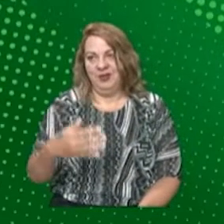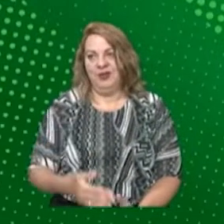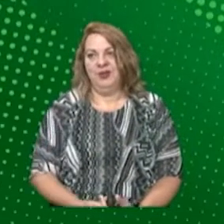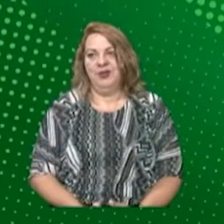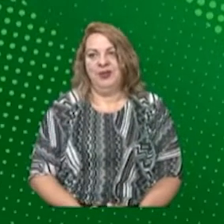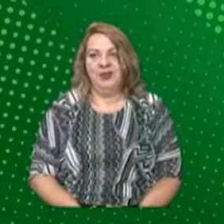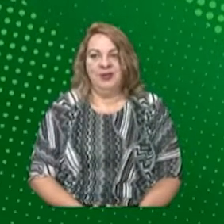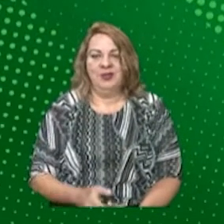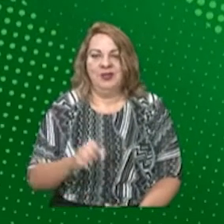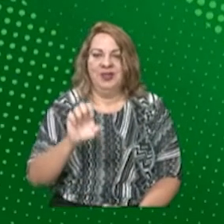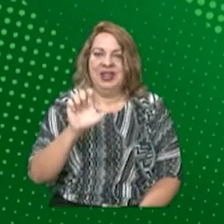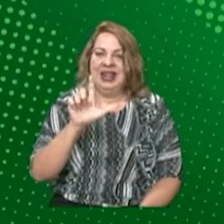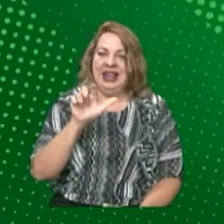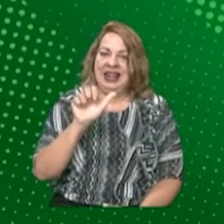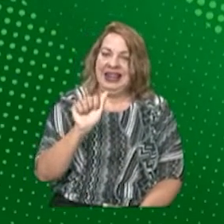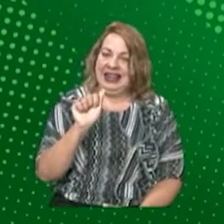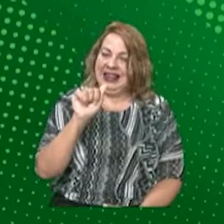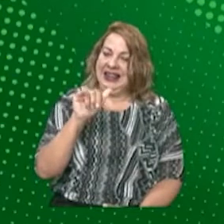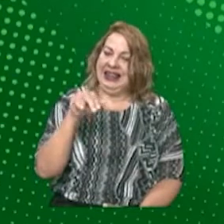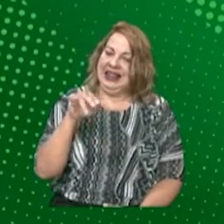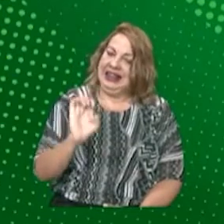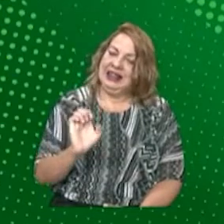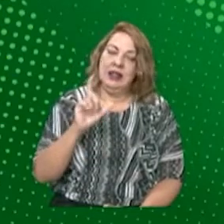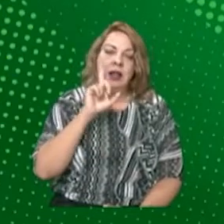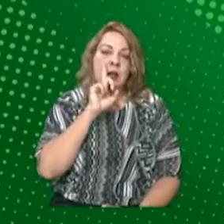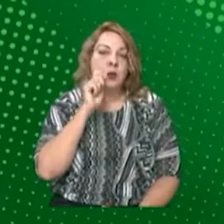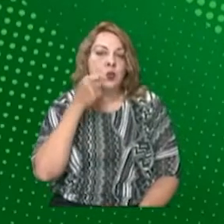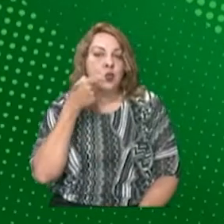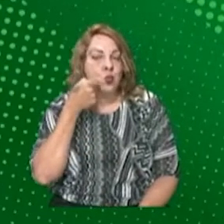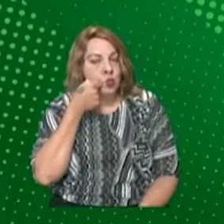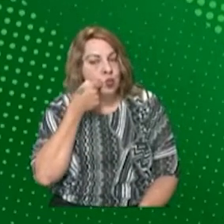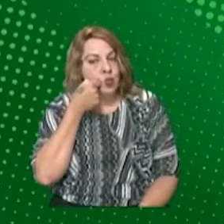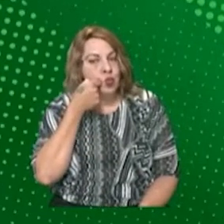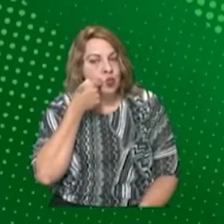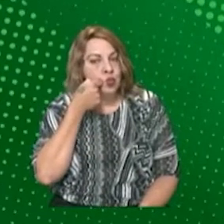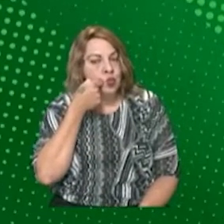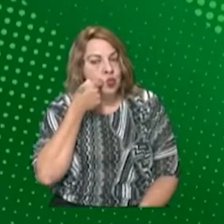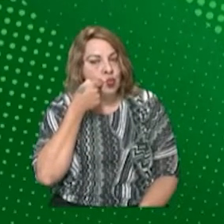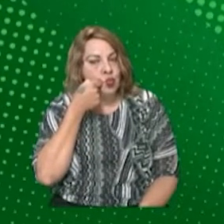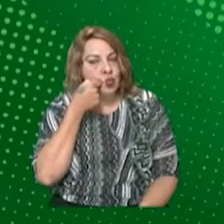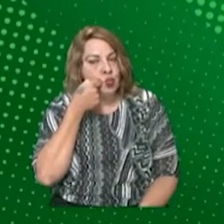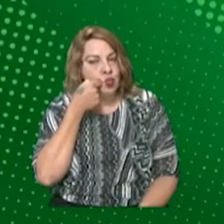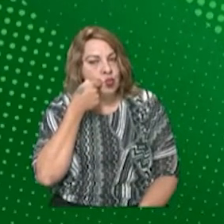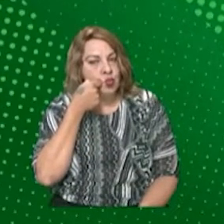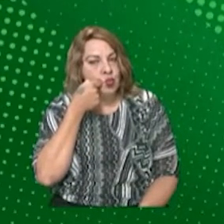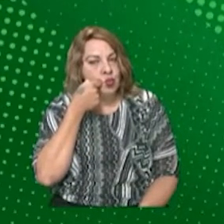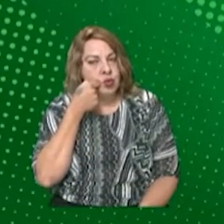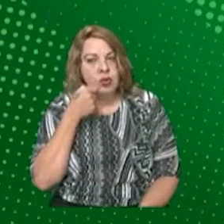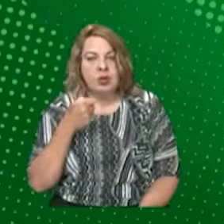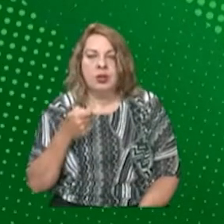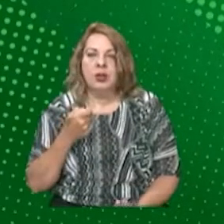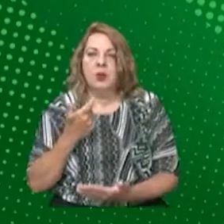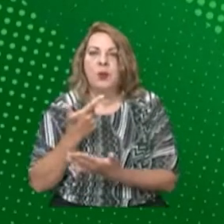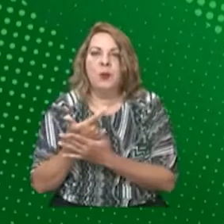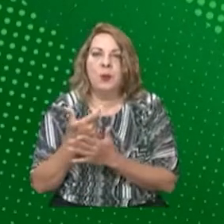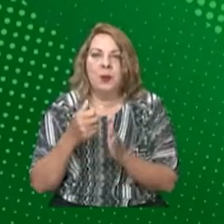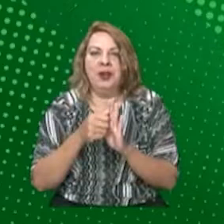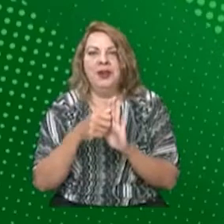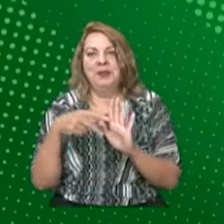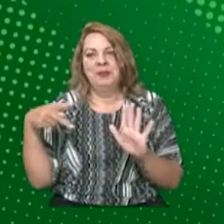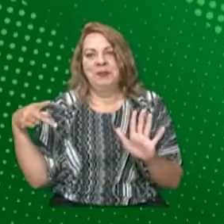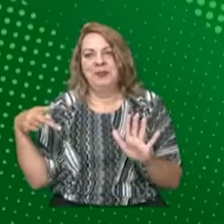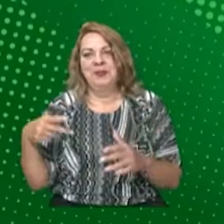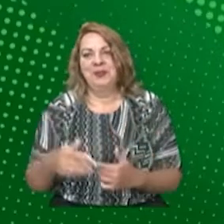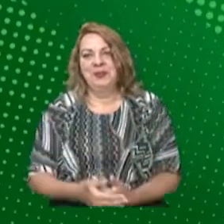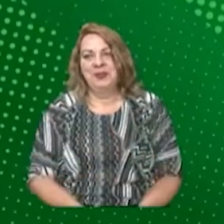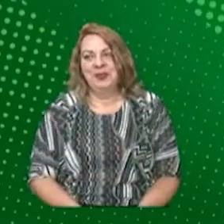818274, Elaine, ela é de Aracaju, adquiriu no... Não, online, no gente, no aplicativo.